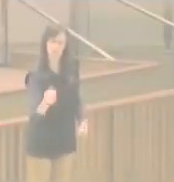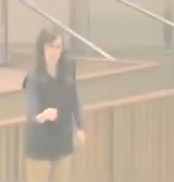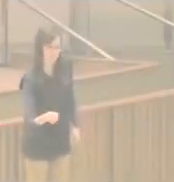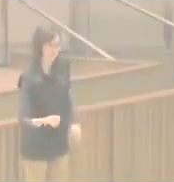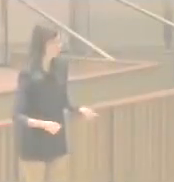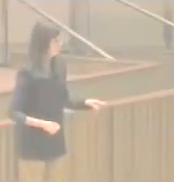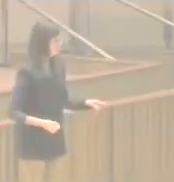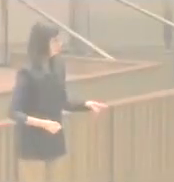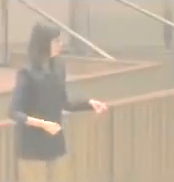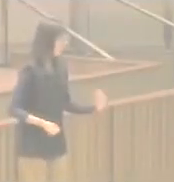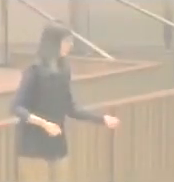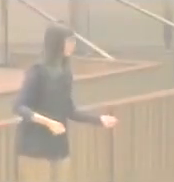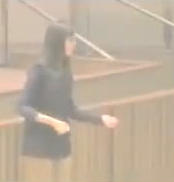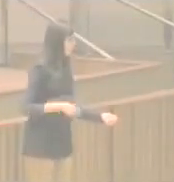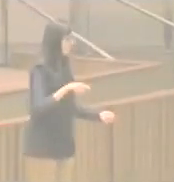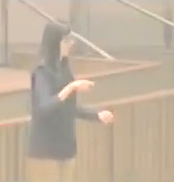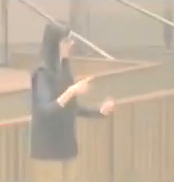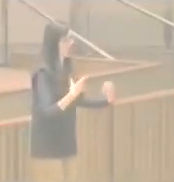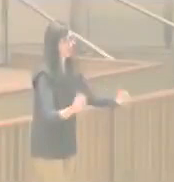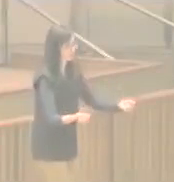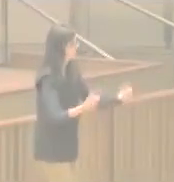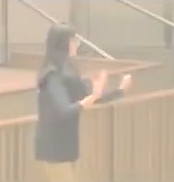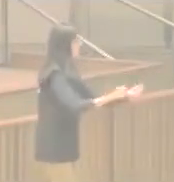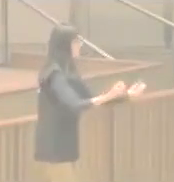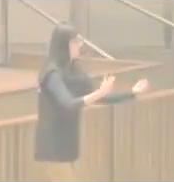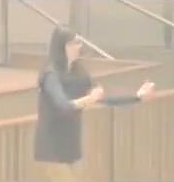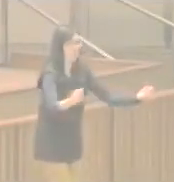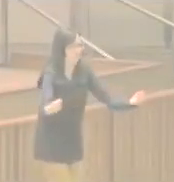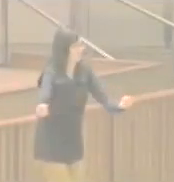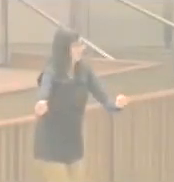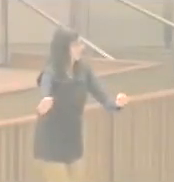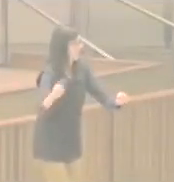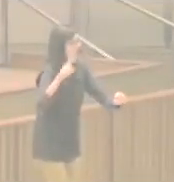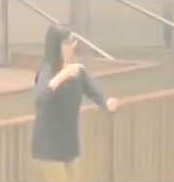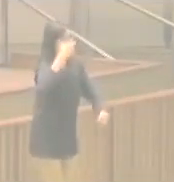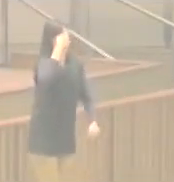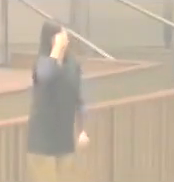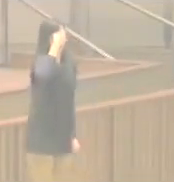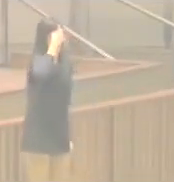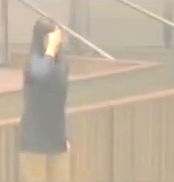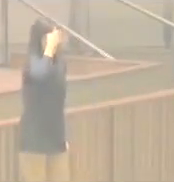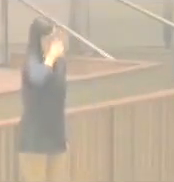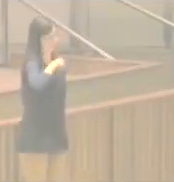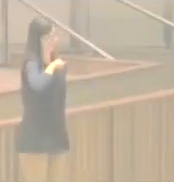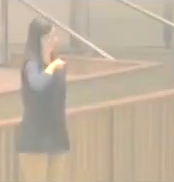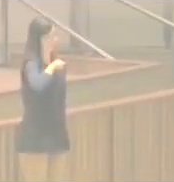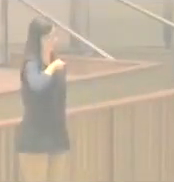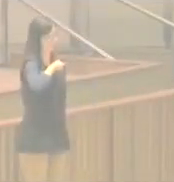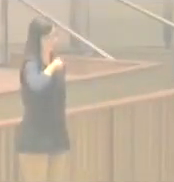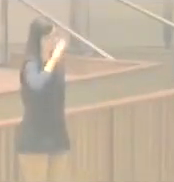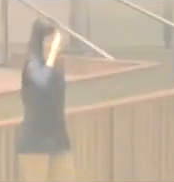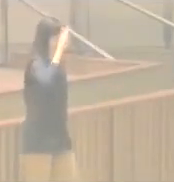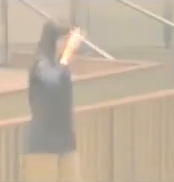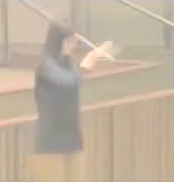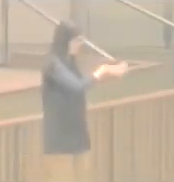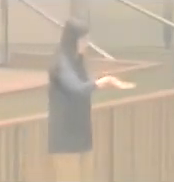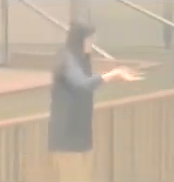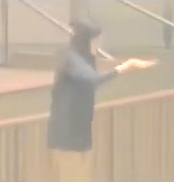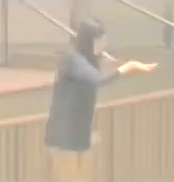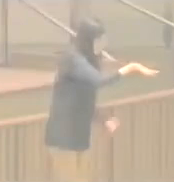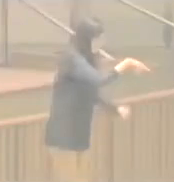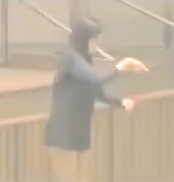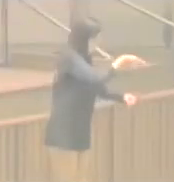até ecumênico, que esse era o pensamento cosmopolita dos assírios.